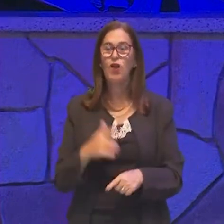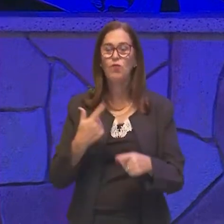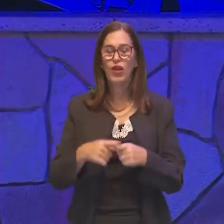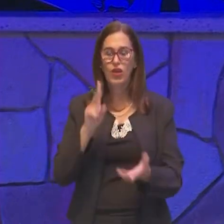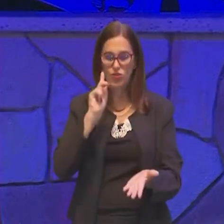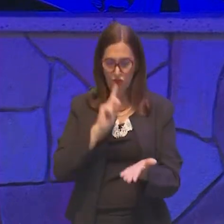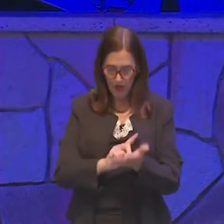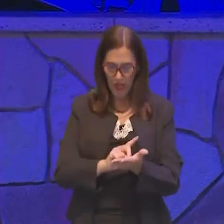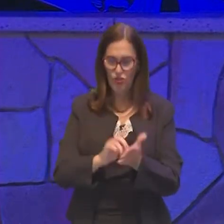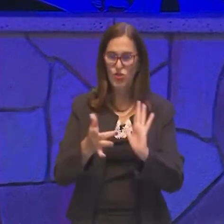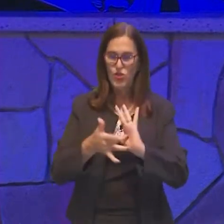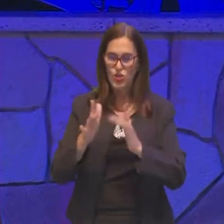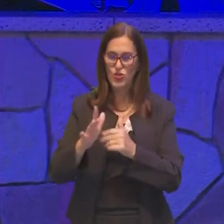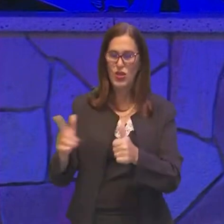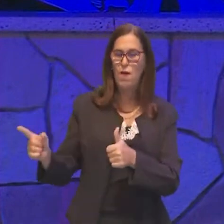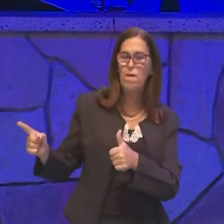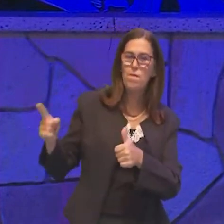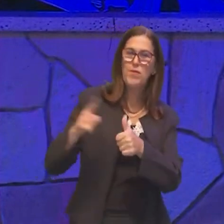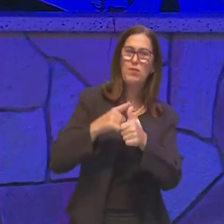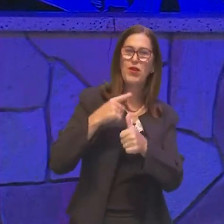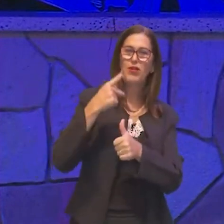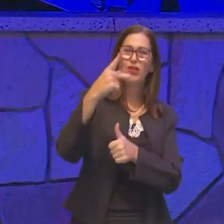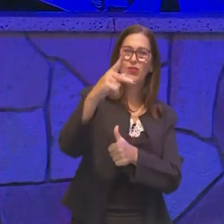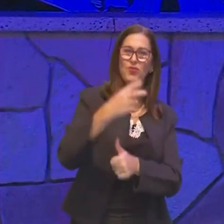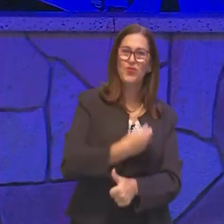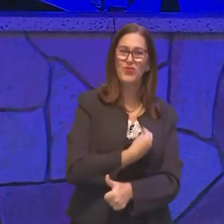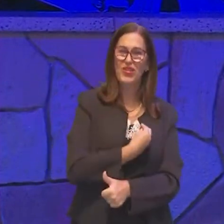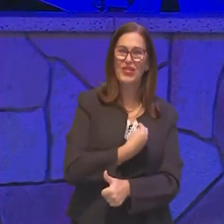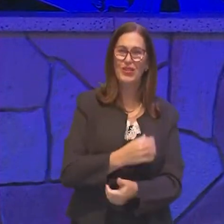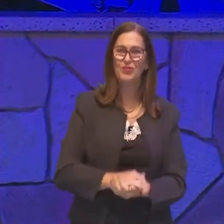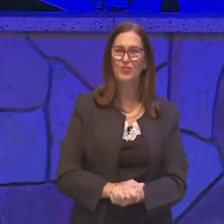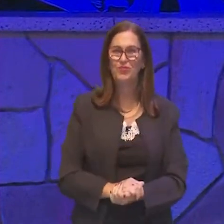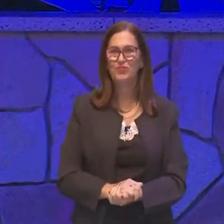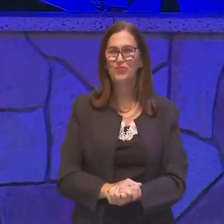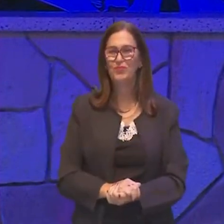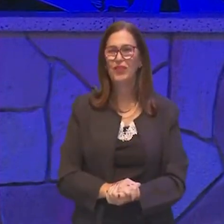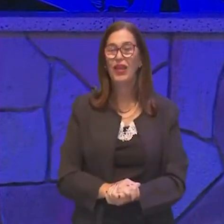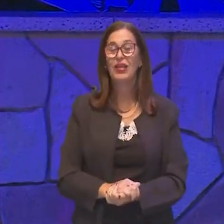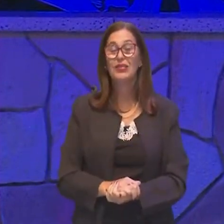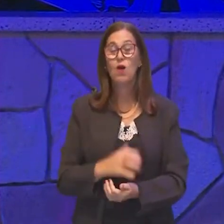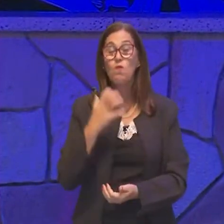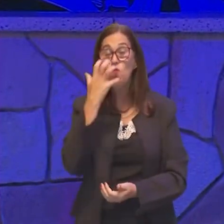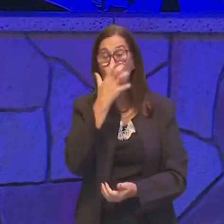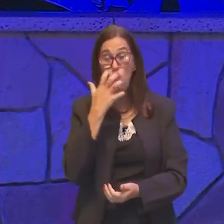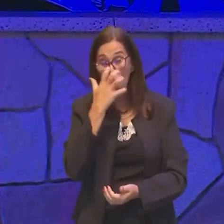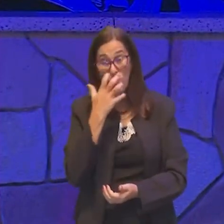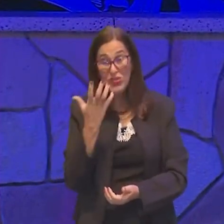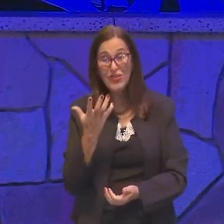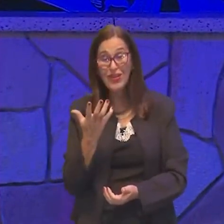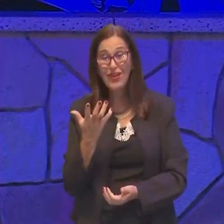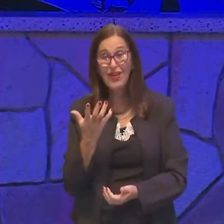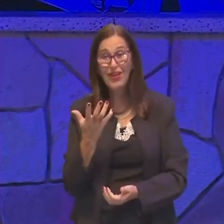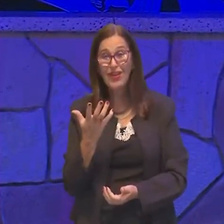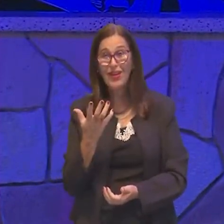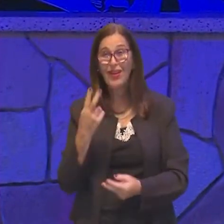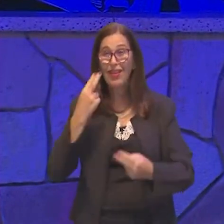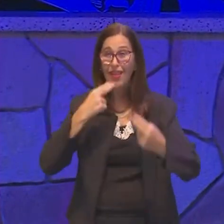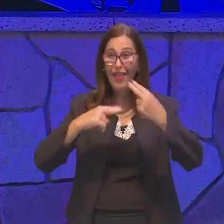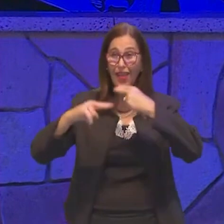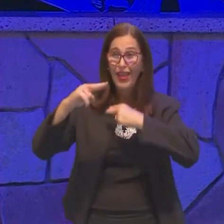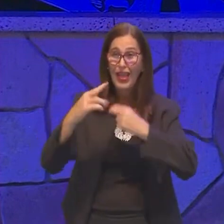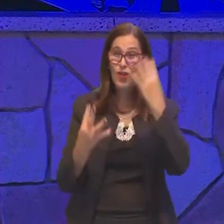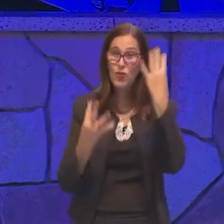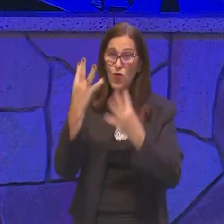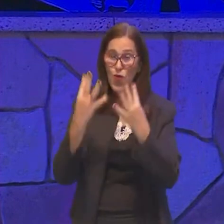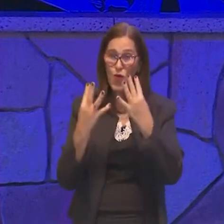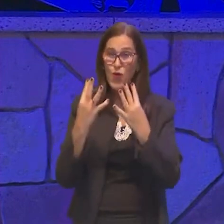fato Jesus é o primeiro em sua vida. E esta canção, esta música, este hino que o Mensageiros